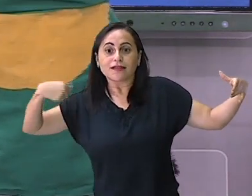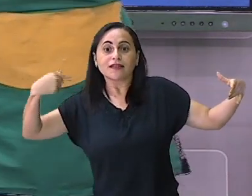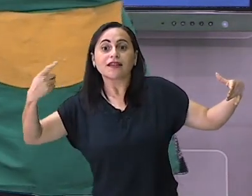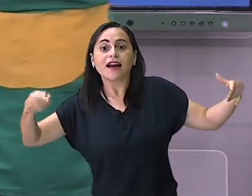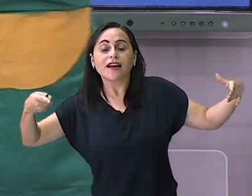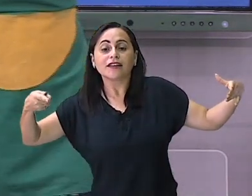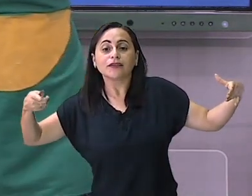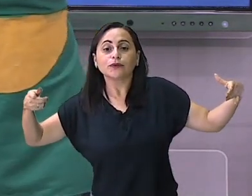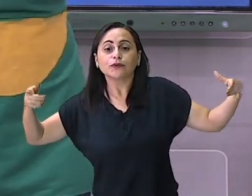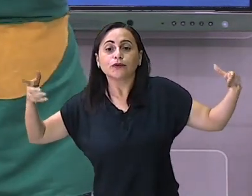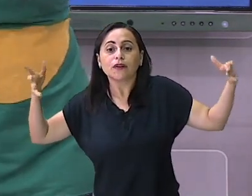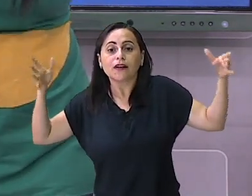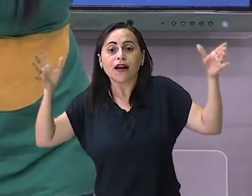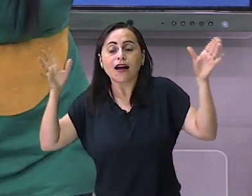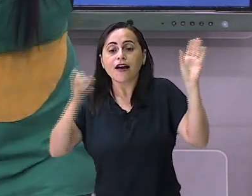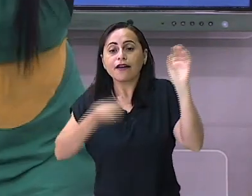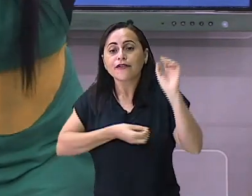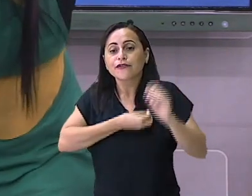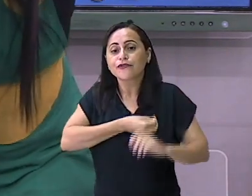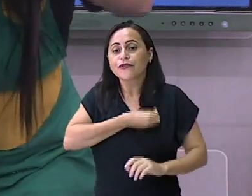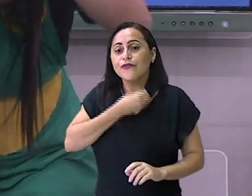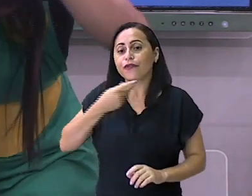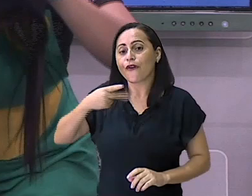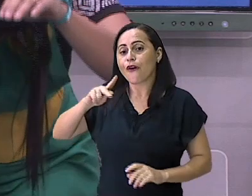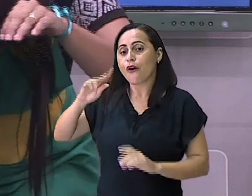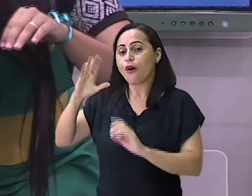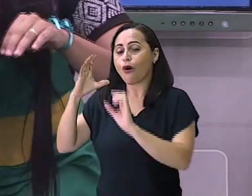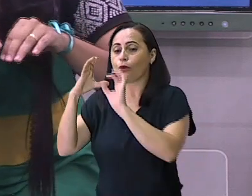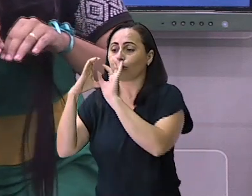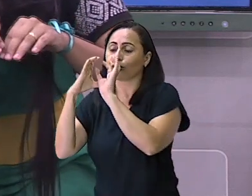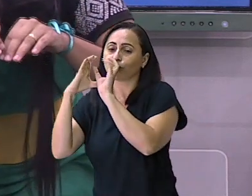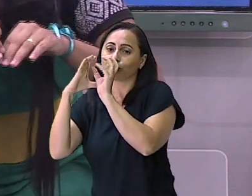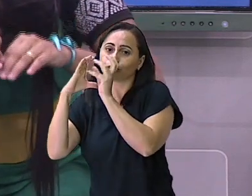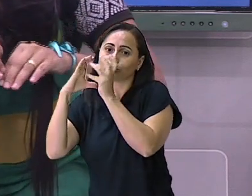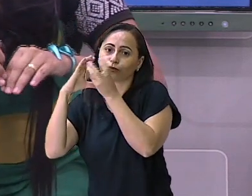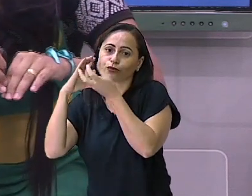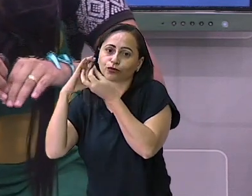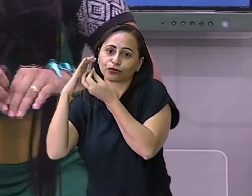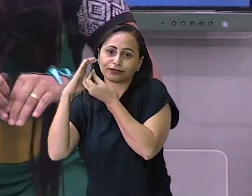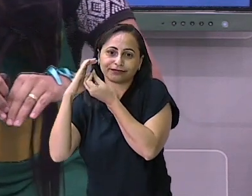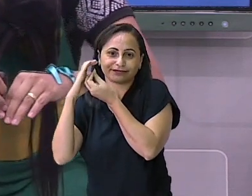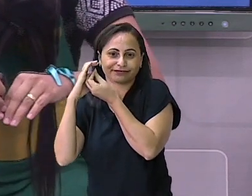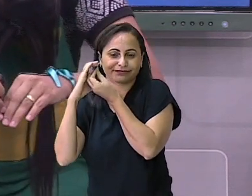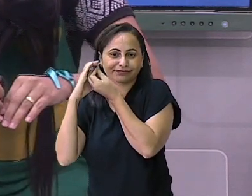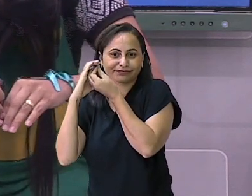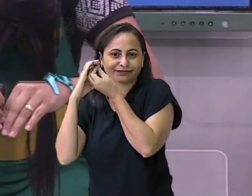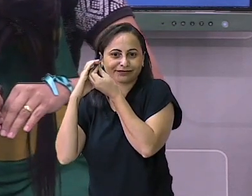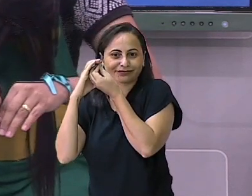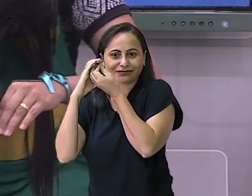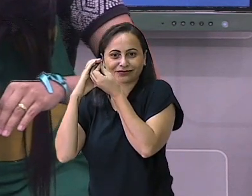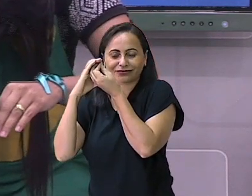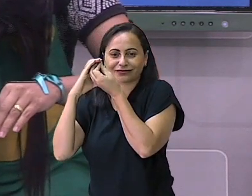Depois vai morar em seu casulo.